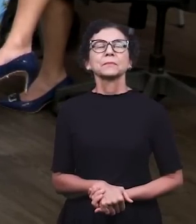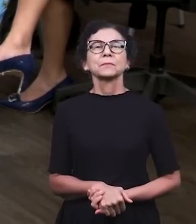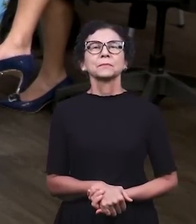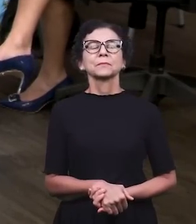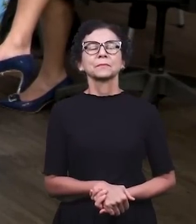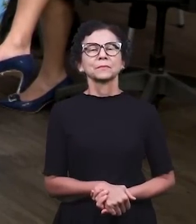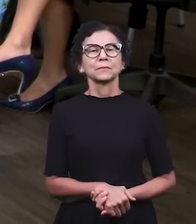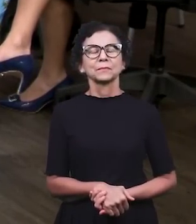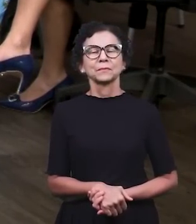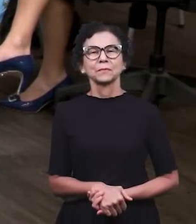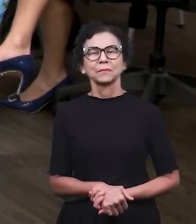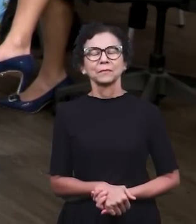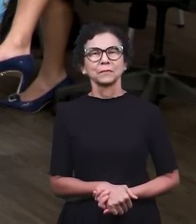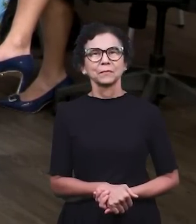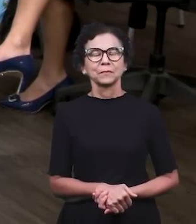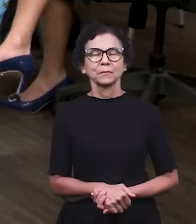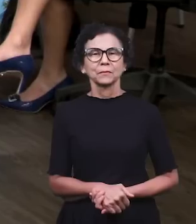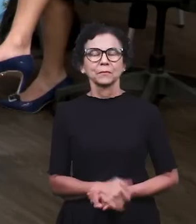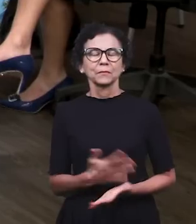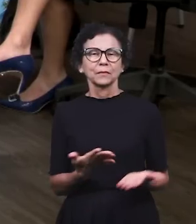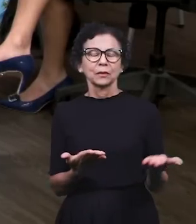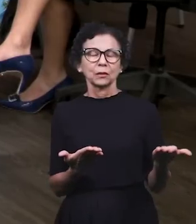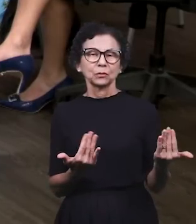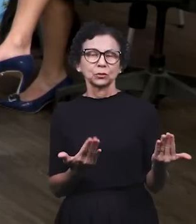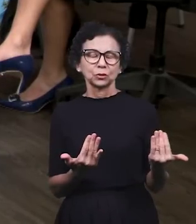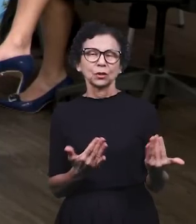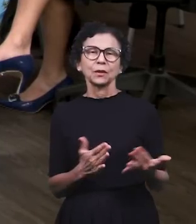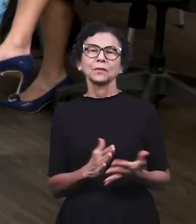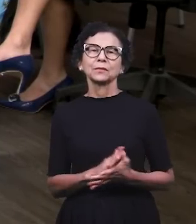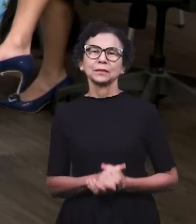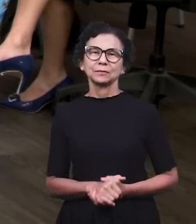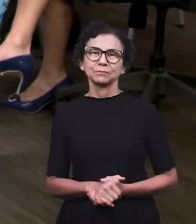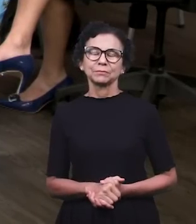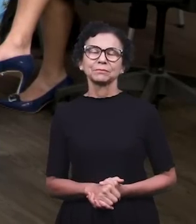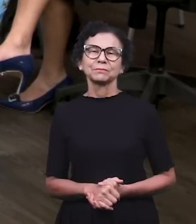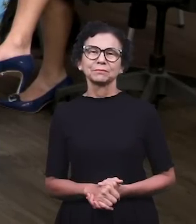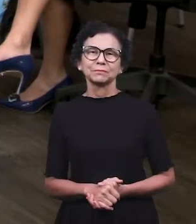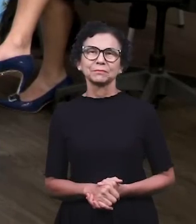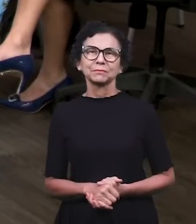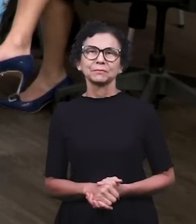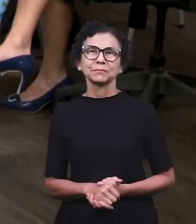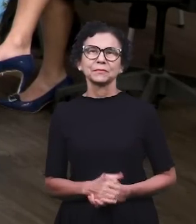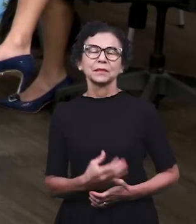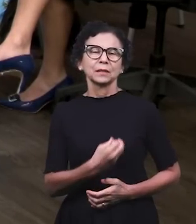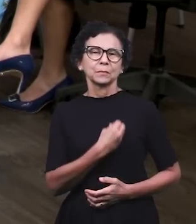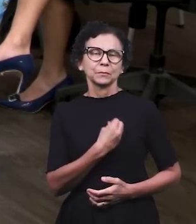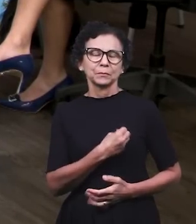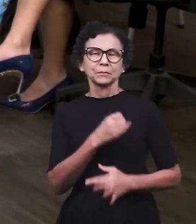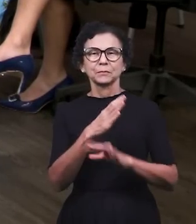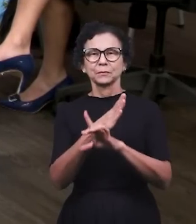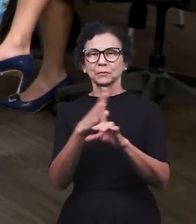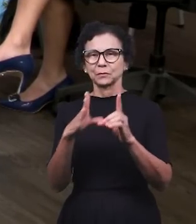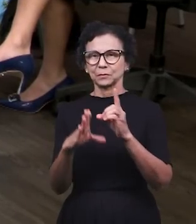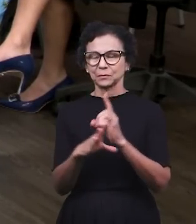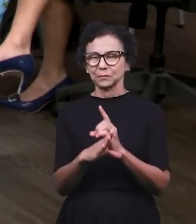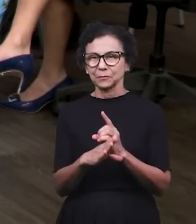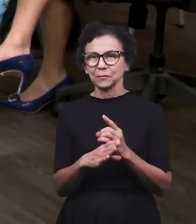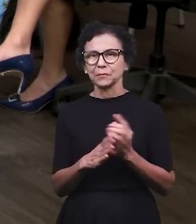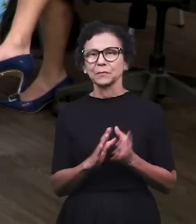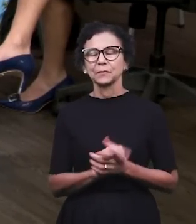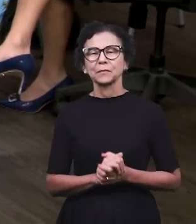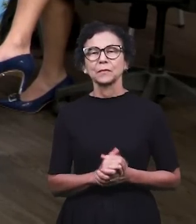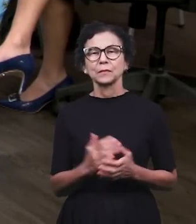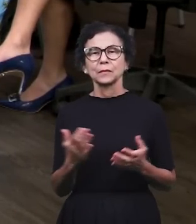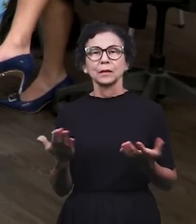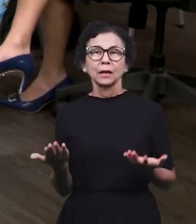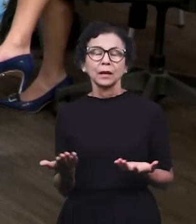ele não pode, ele tem uma participação na igreja, no culto. Nós temos um trabalho de